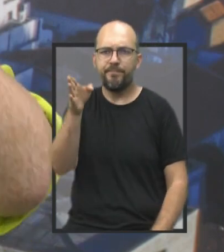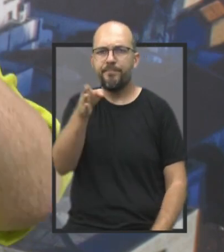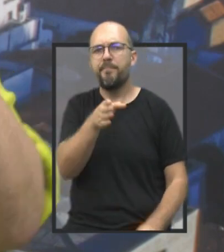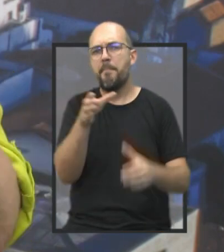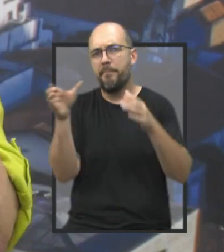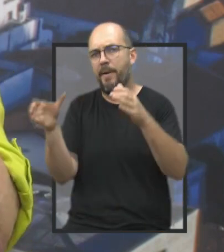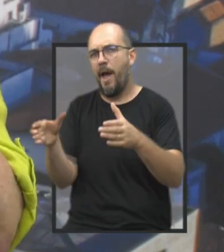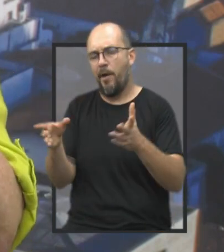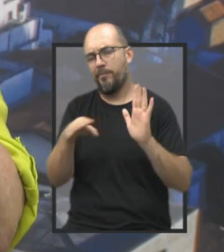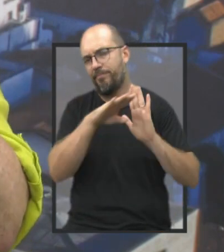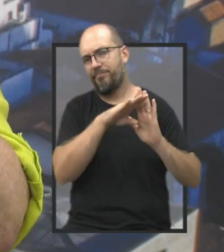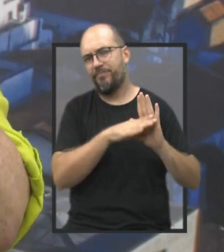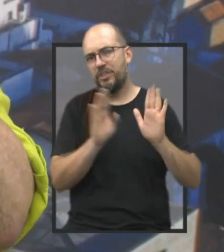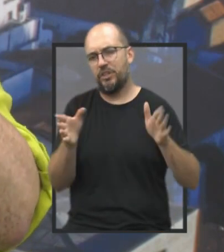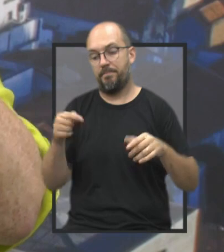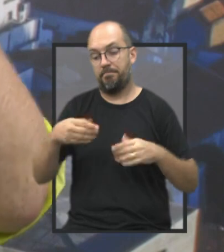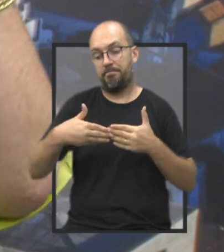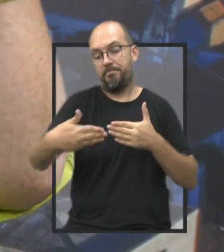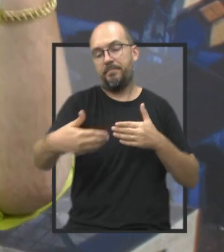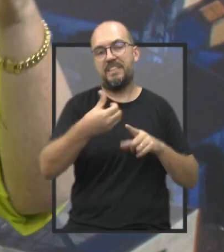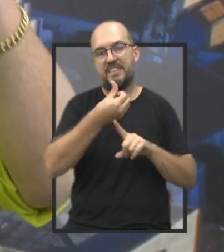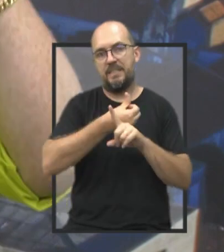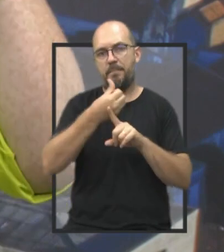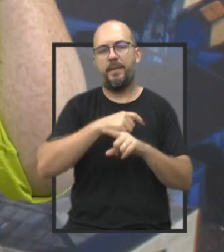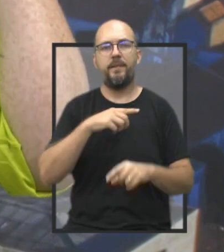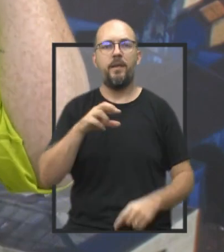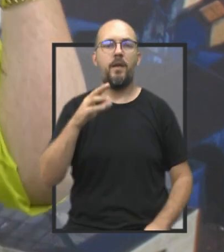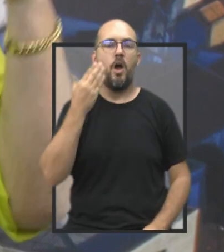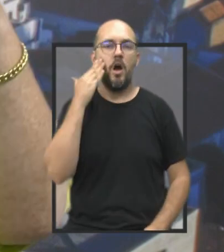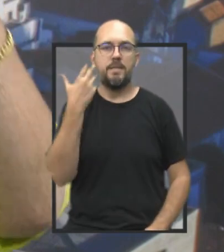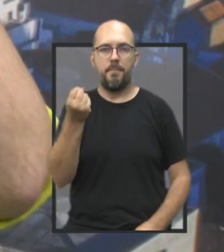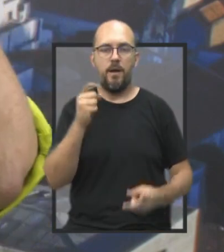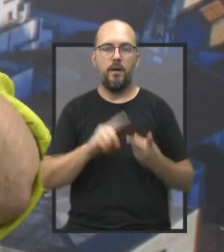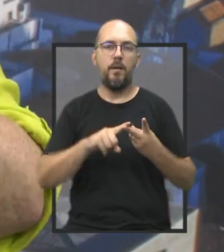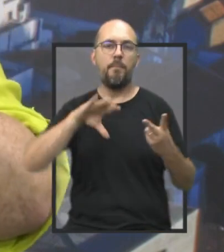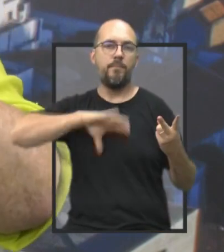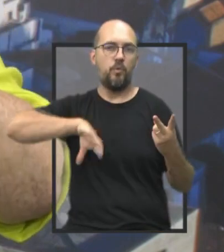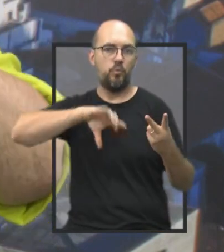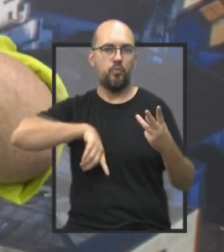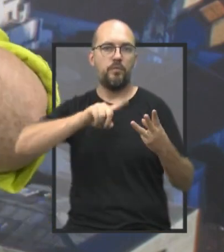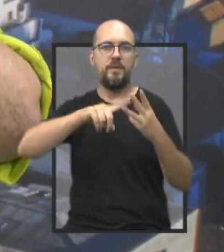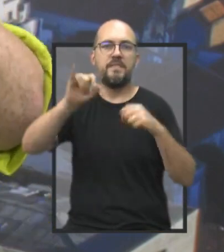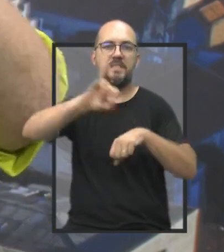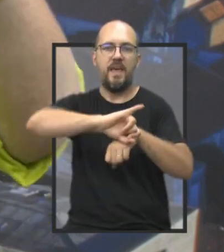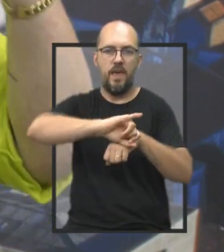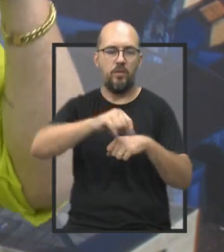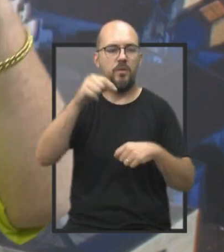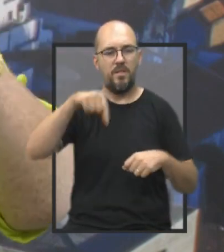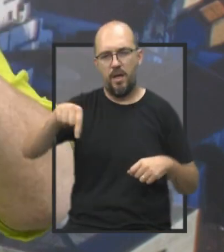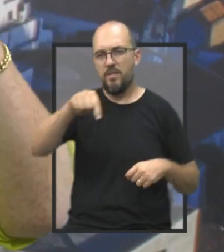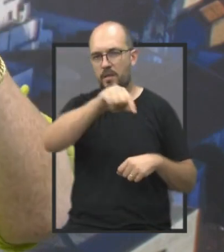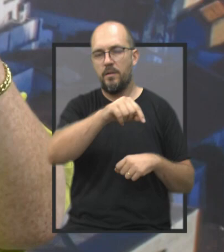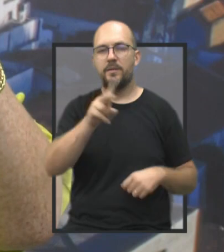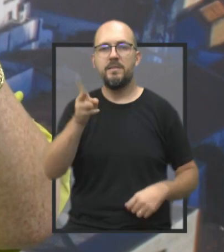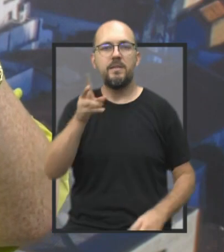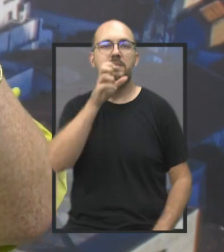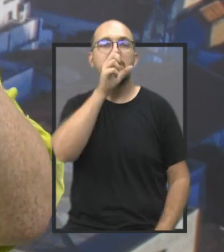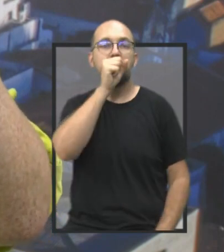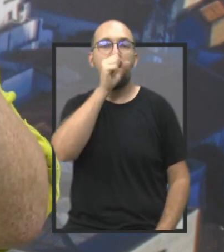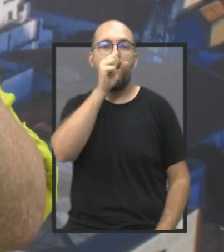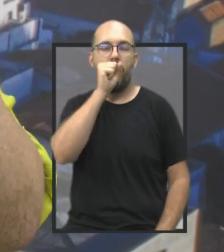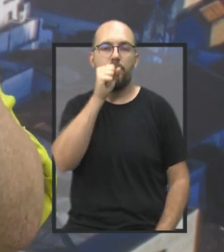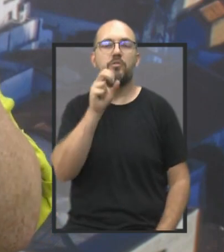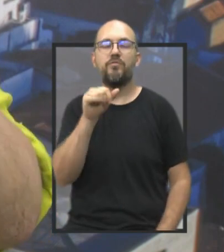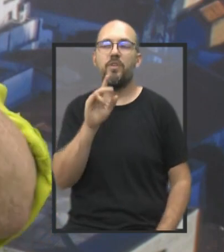vamos estar aqui agora esse semestre, tem Rosa Branca, tem o Distrito, tem o Centro. Então a gente vai estar aí todo sábado